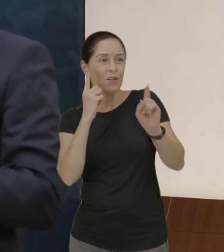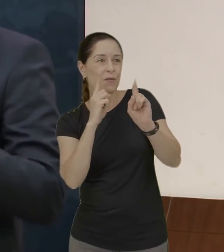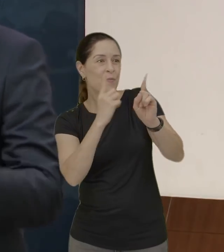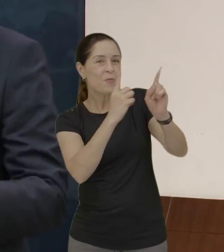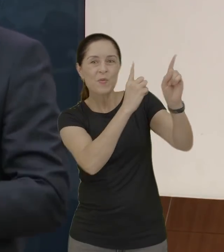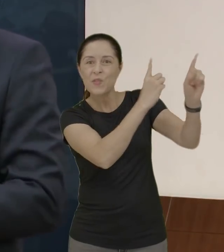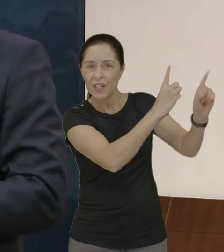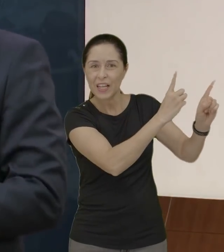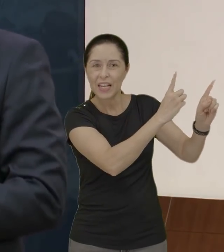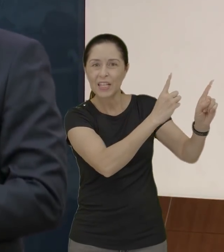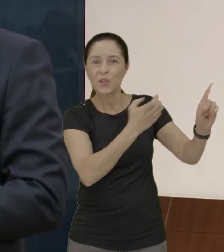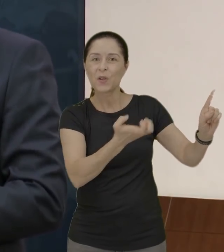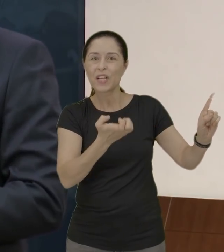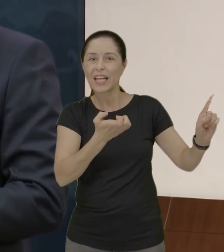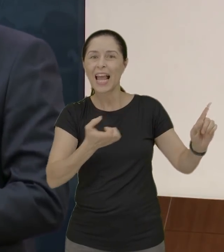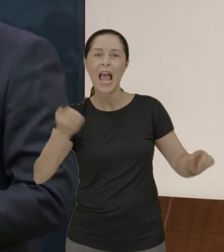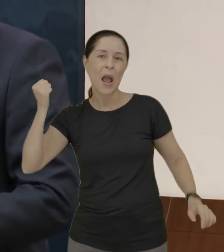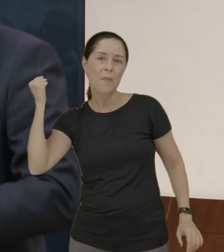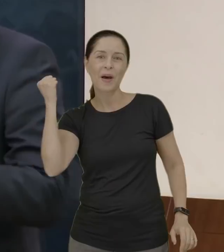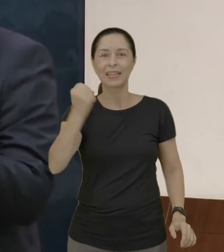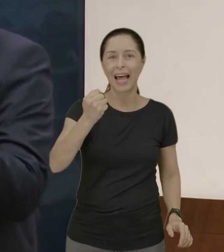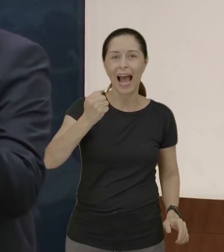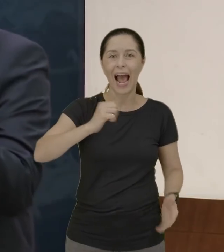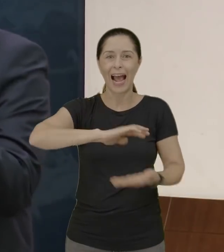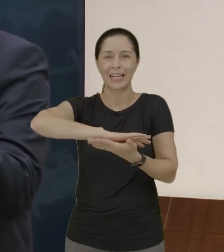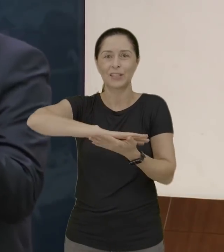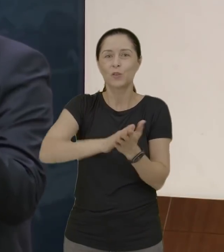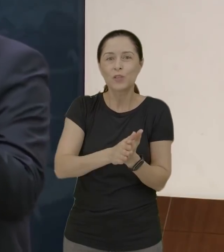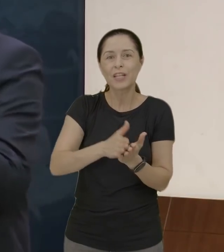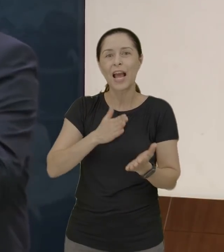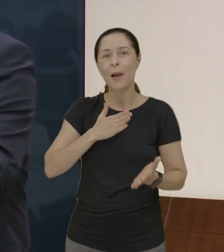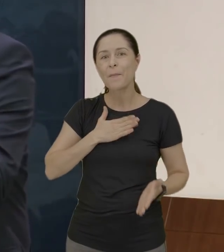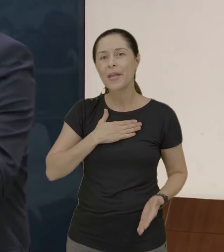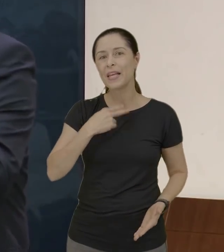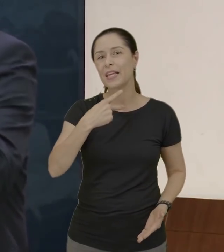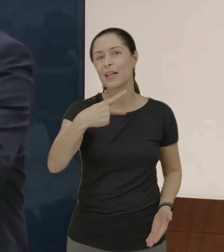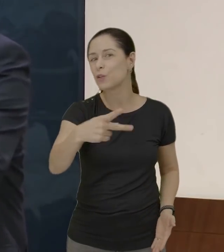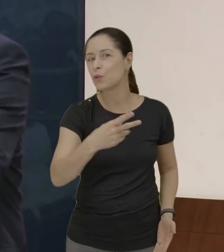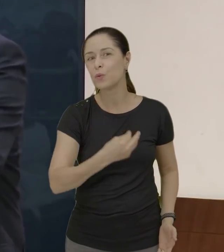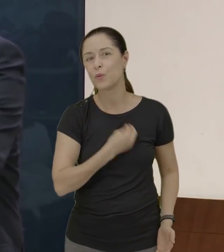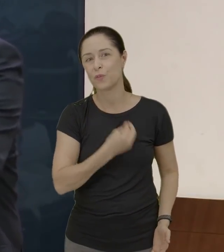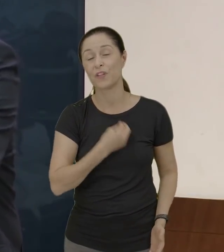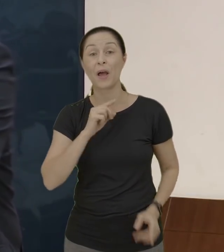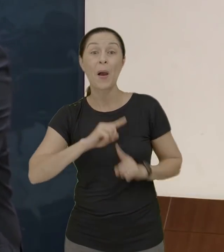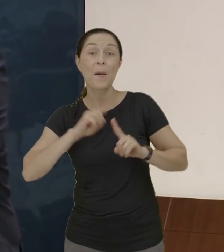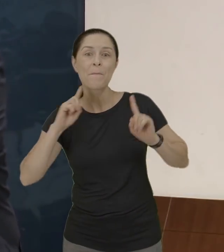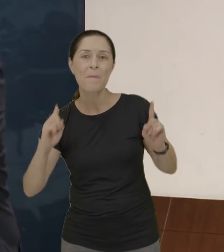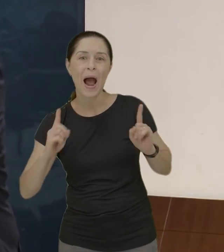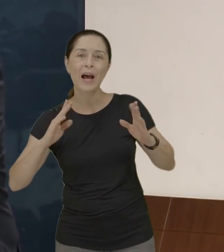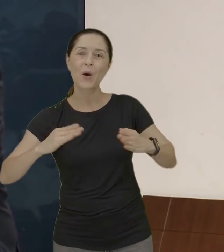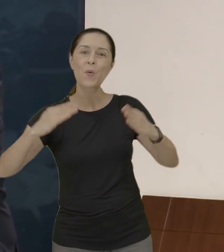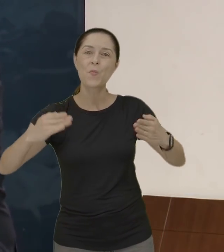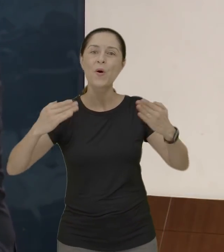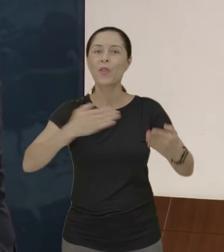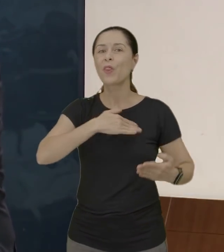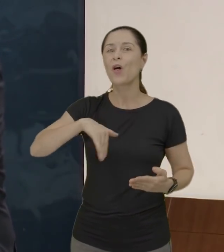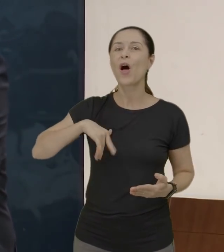nos destruir, querendo nos matar. Mas no momento em que você correu para Cristo, Ele é a sua cidade